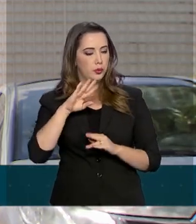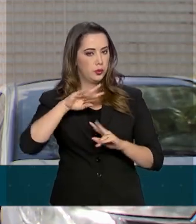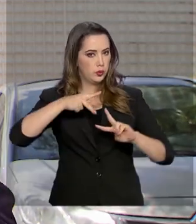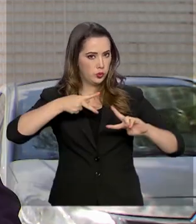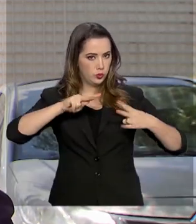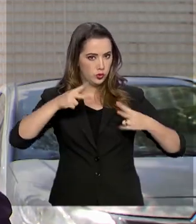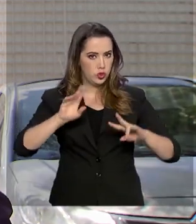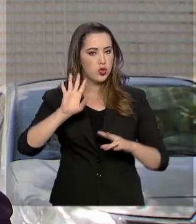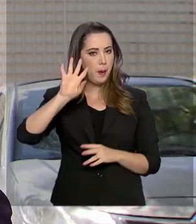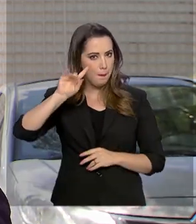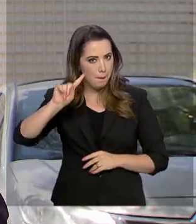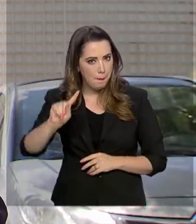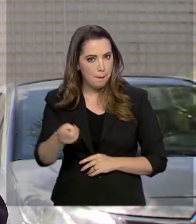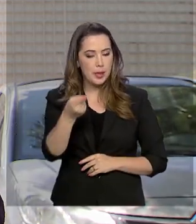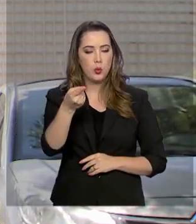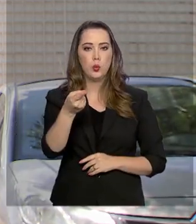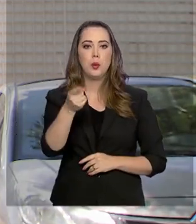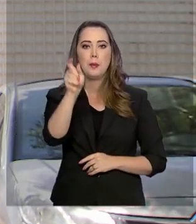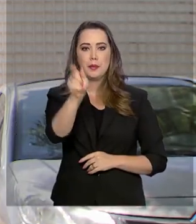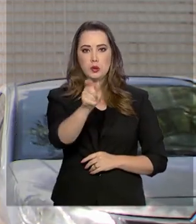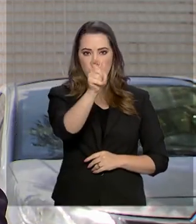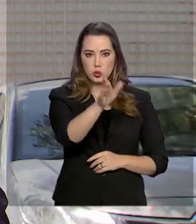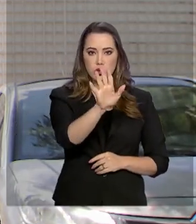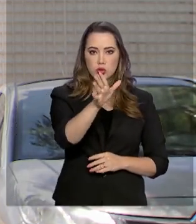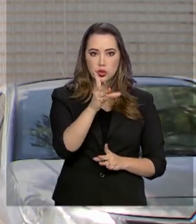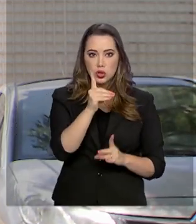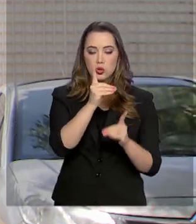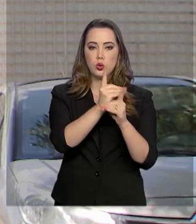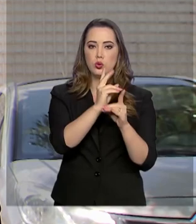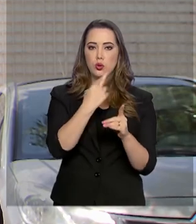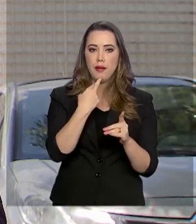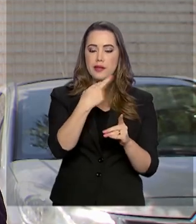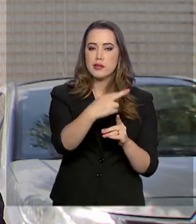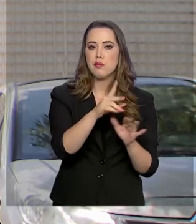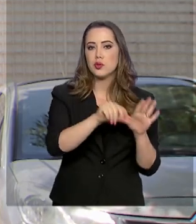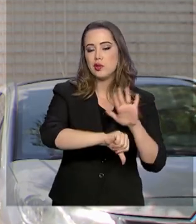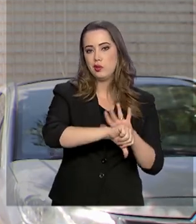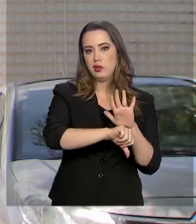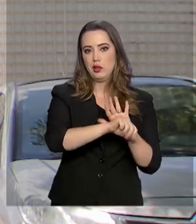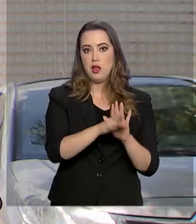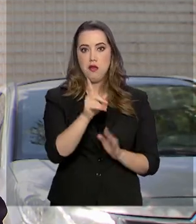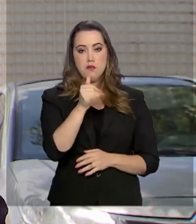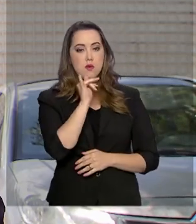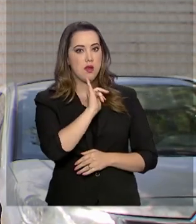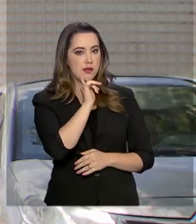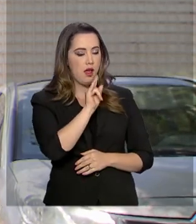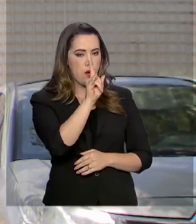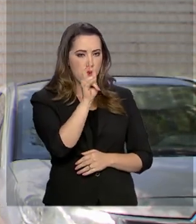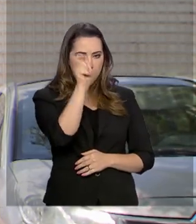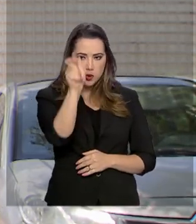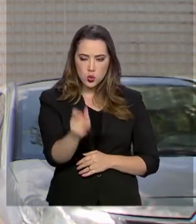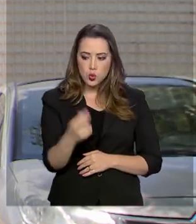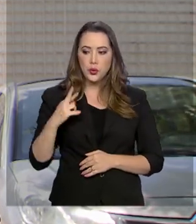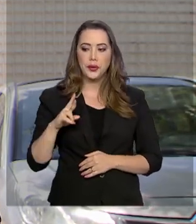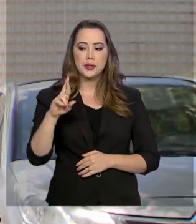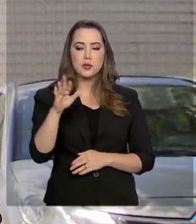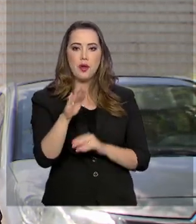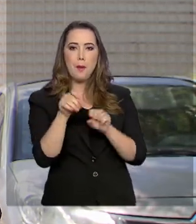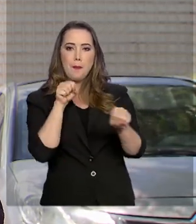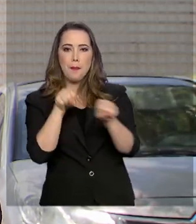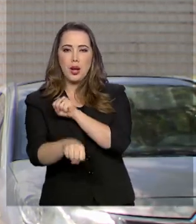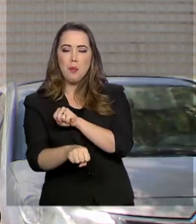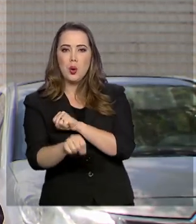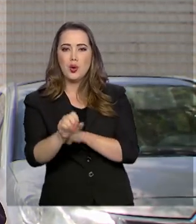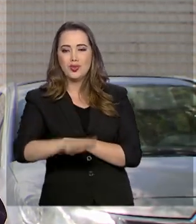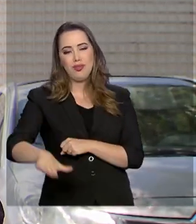cerca de mil casos. Um exemplo dos casos solucionados foi a identificação do responsável pela morte da menina